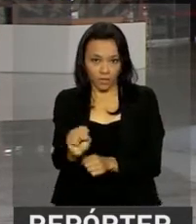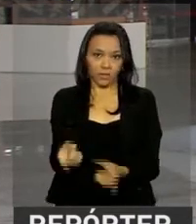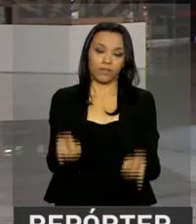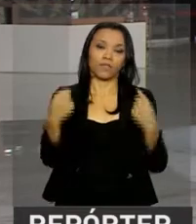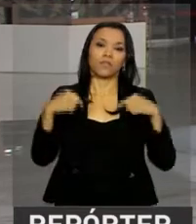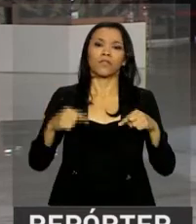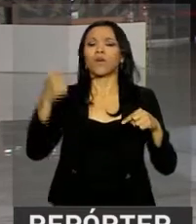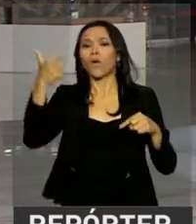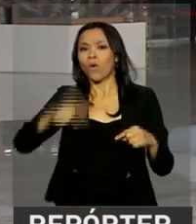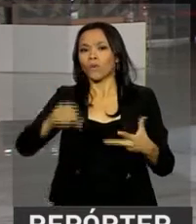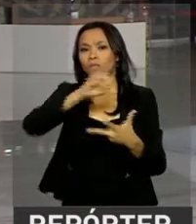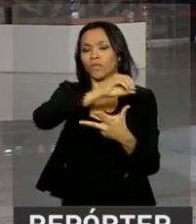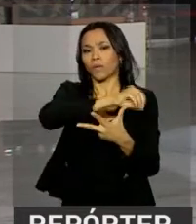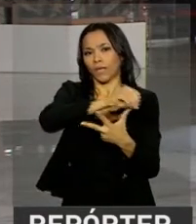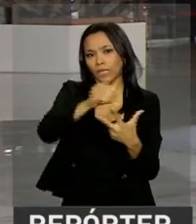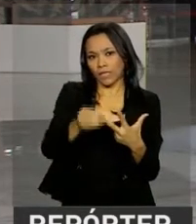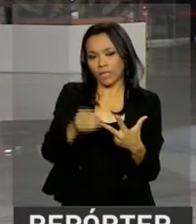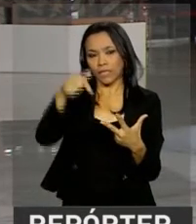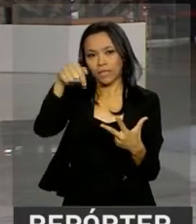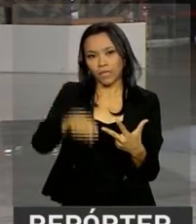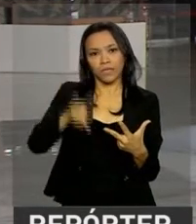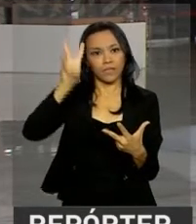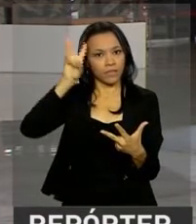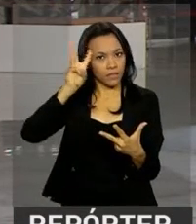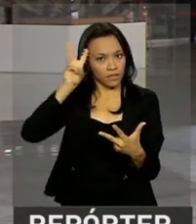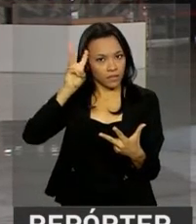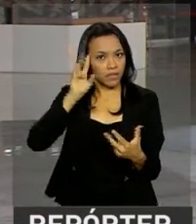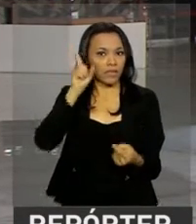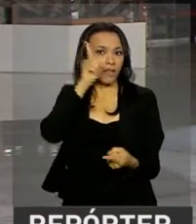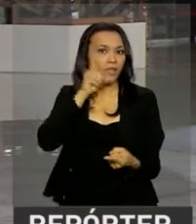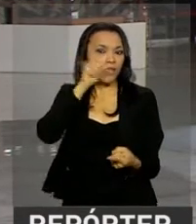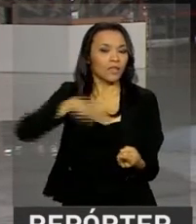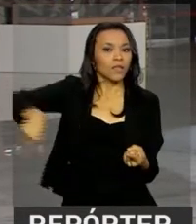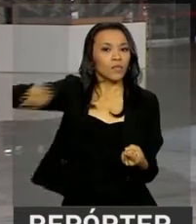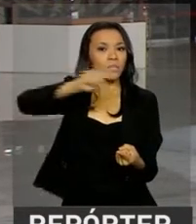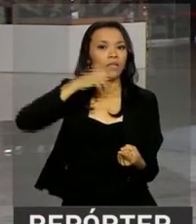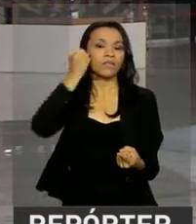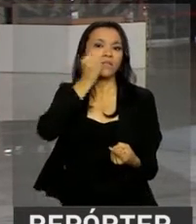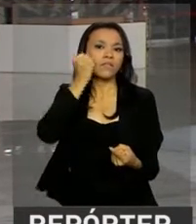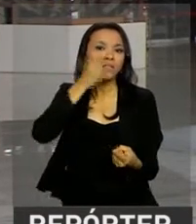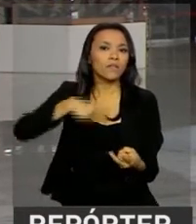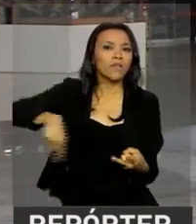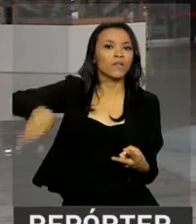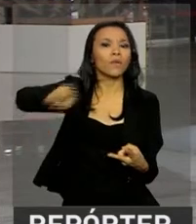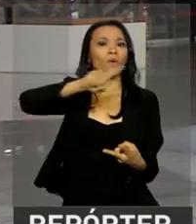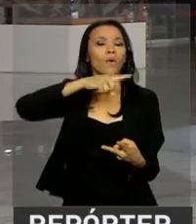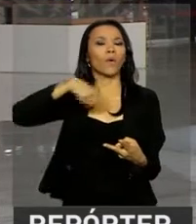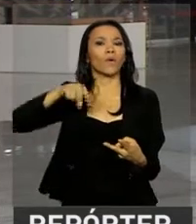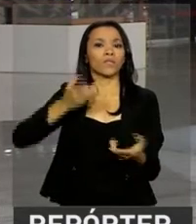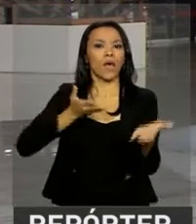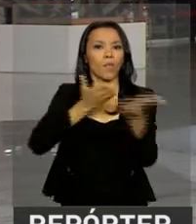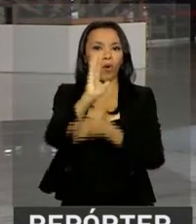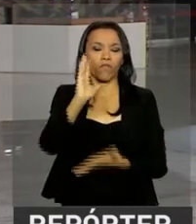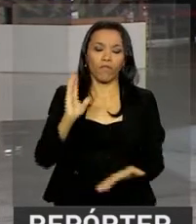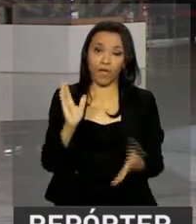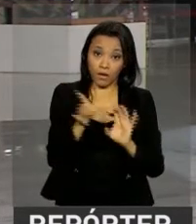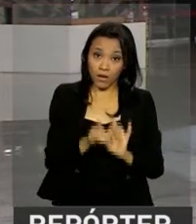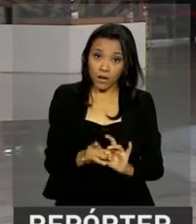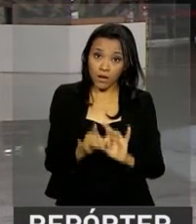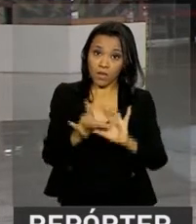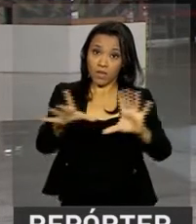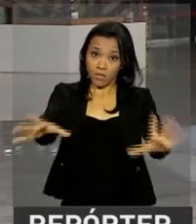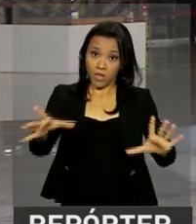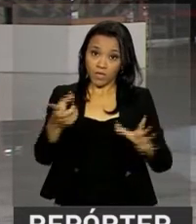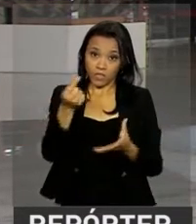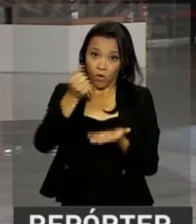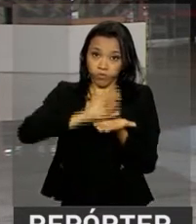sobre e nem fiéis nesta terça feira deputados e senadores aprovaram é a liberação de recursos para o